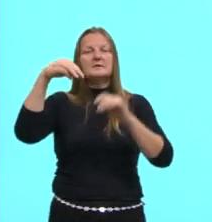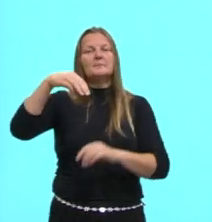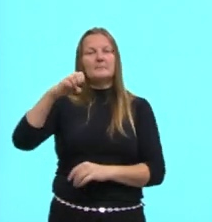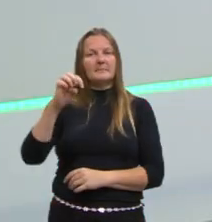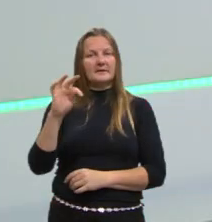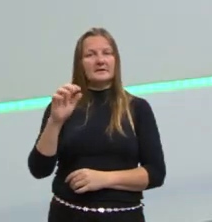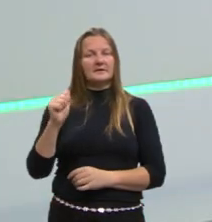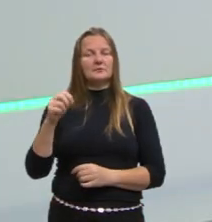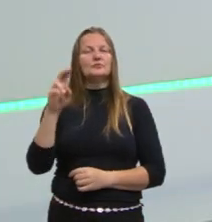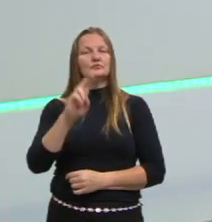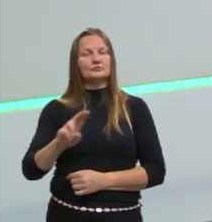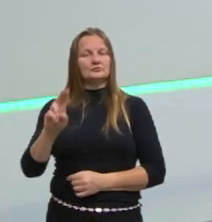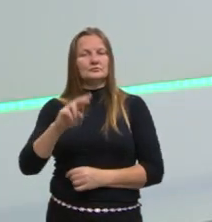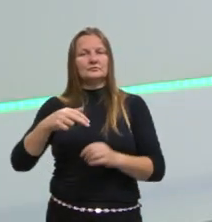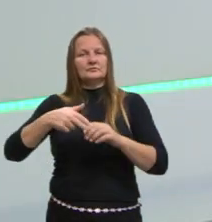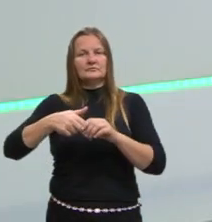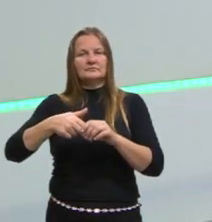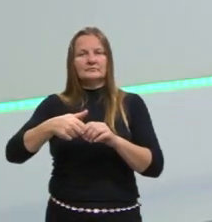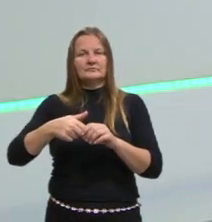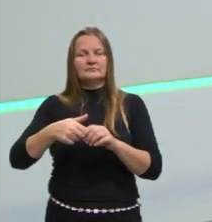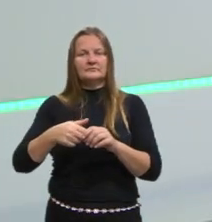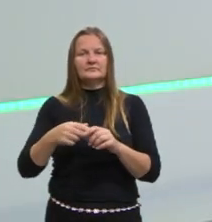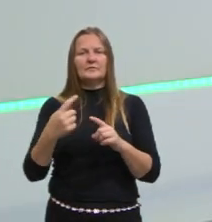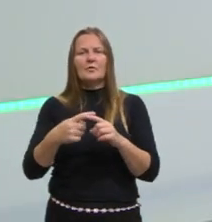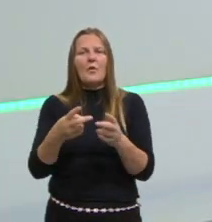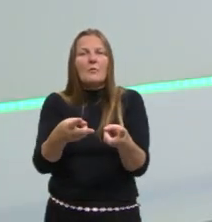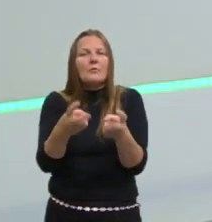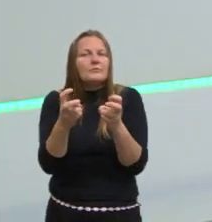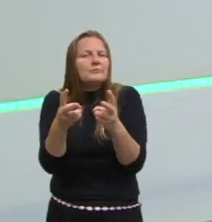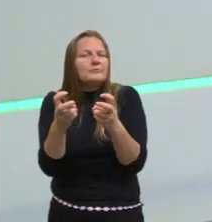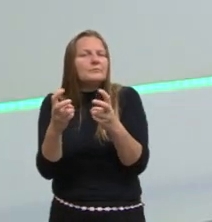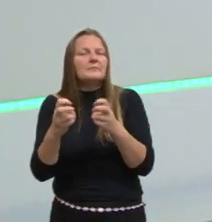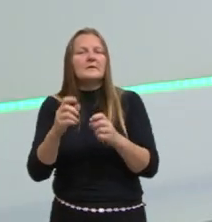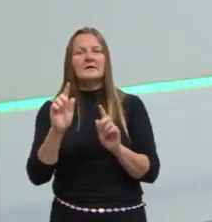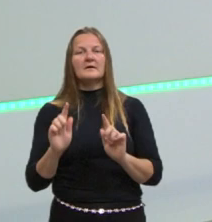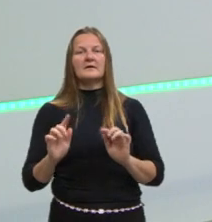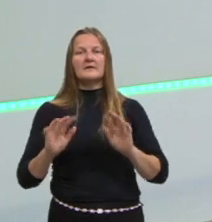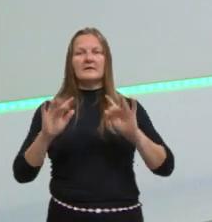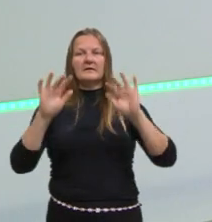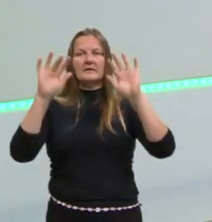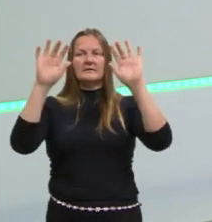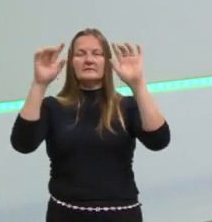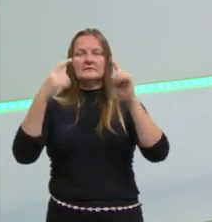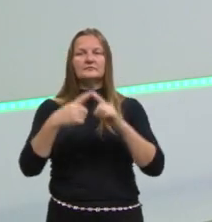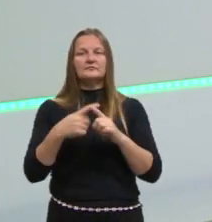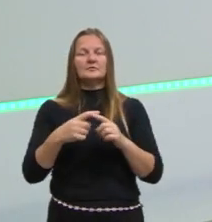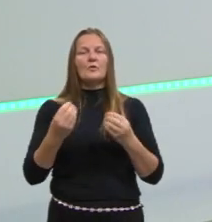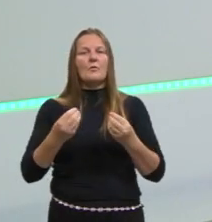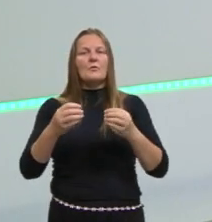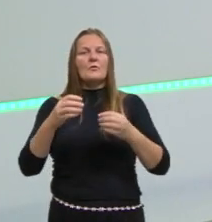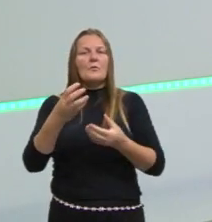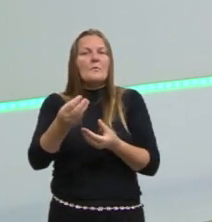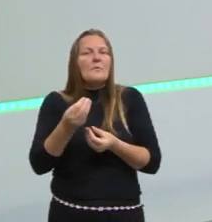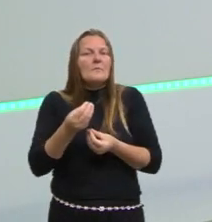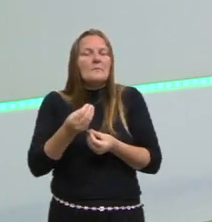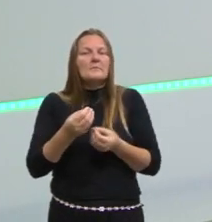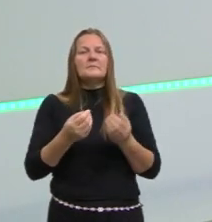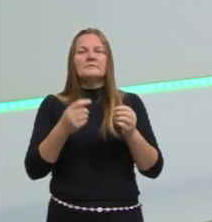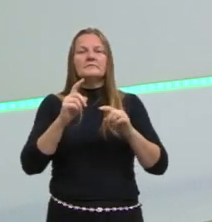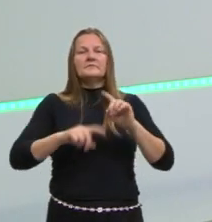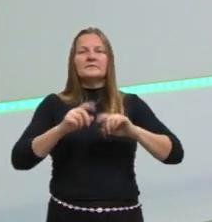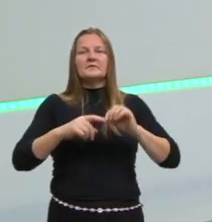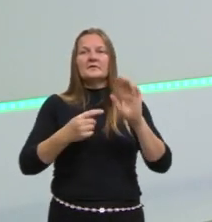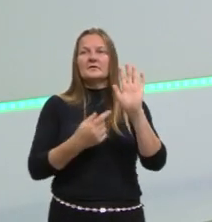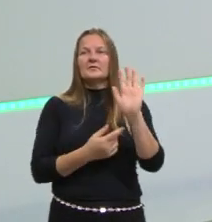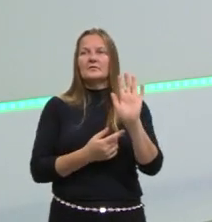combustível problema é a captação né coletar esse gasto entre todo um esquema para coleta então a